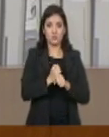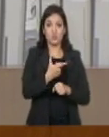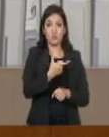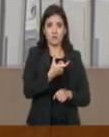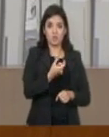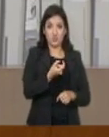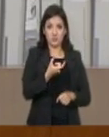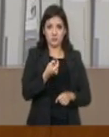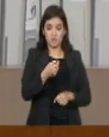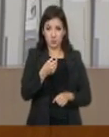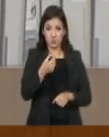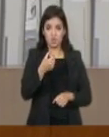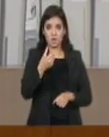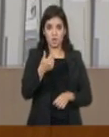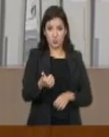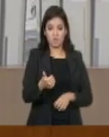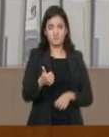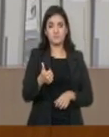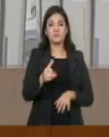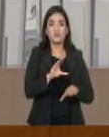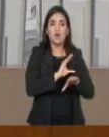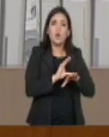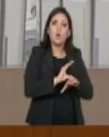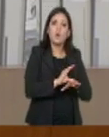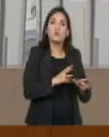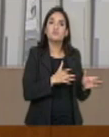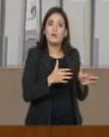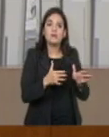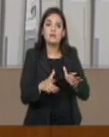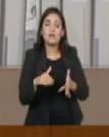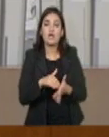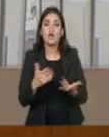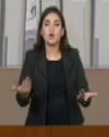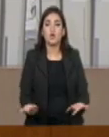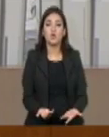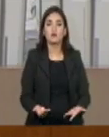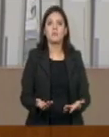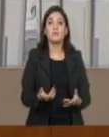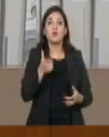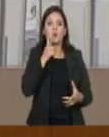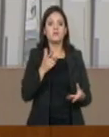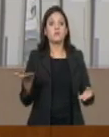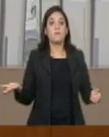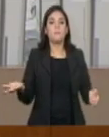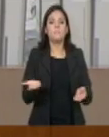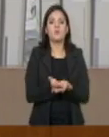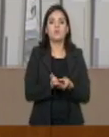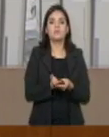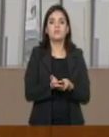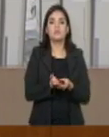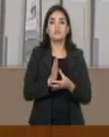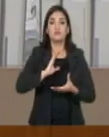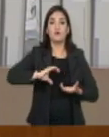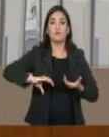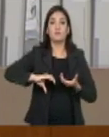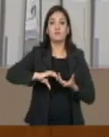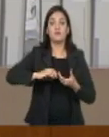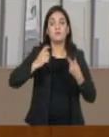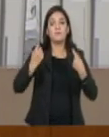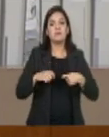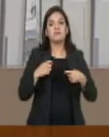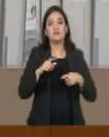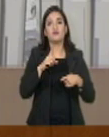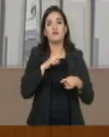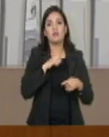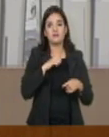todas as Constituições, para se processar um parlamentar, era necessária autorização da respectiva